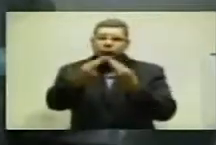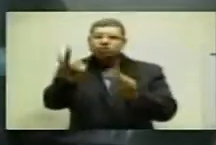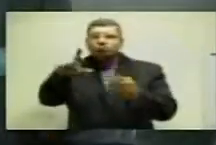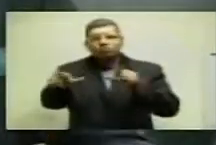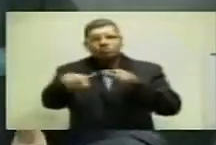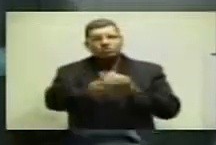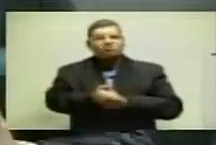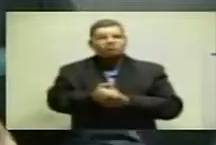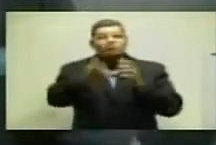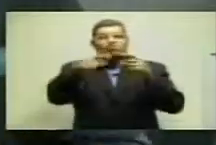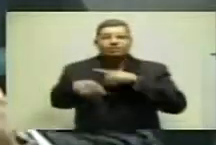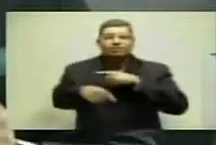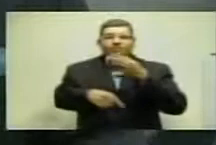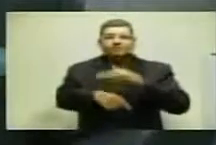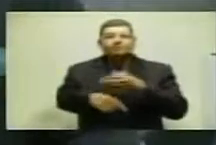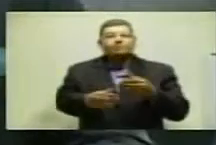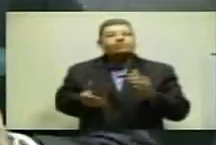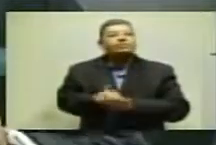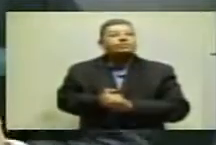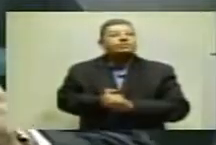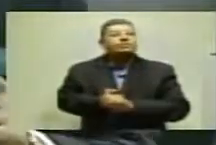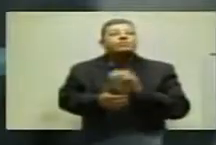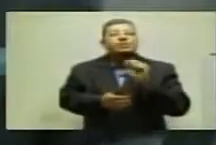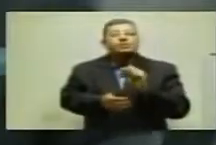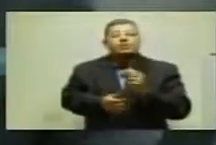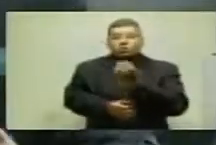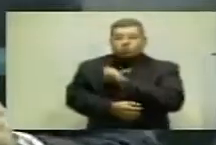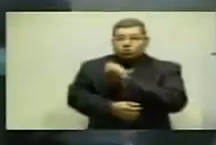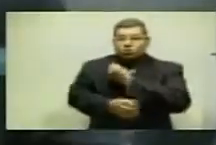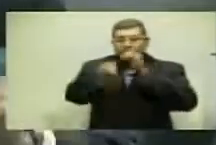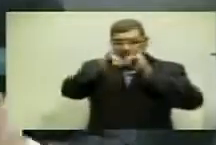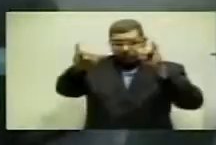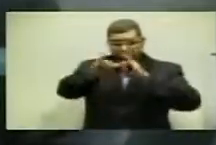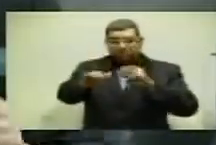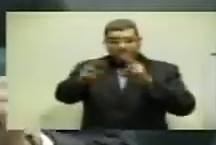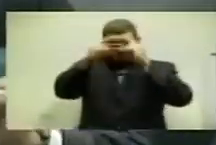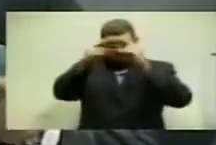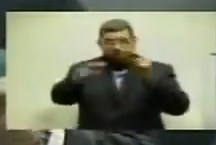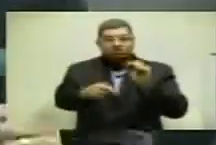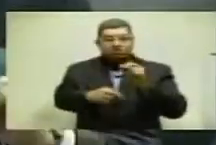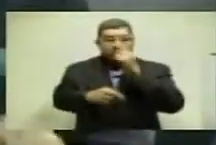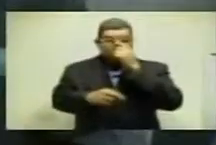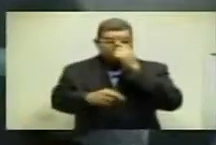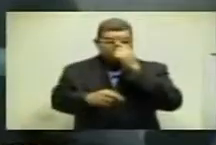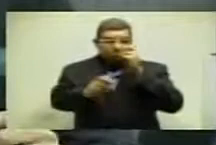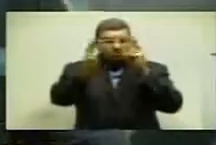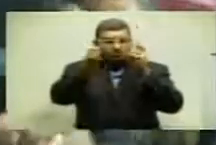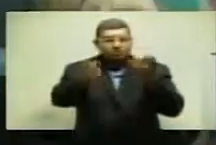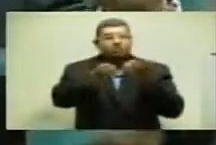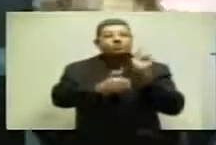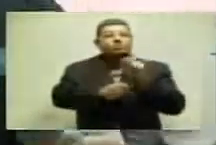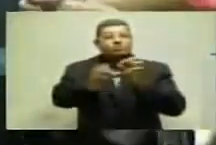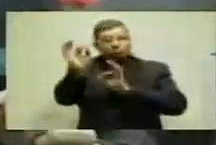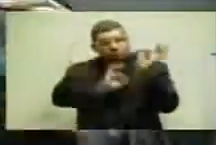outros deputados, onde nós fomos subsidiados de números e informações a respeito do tema que